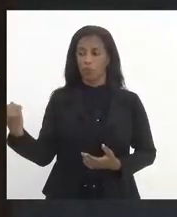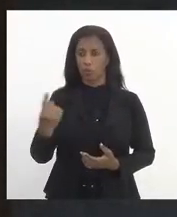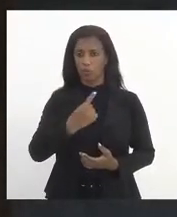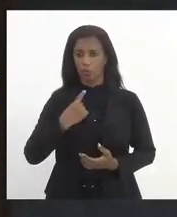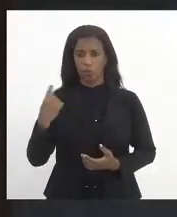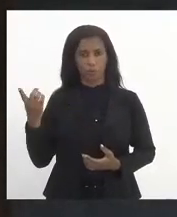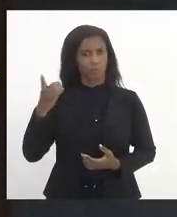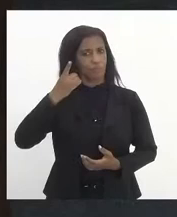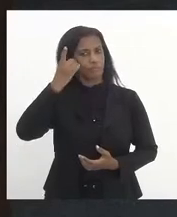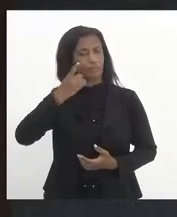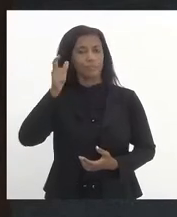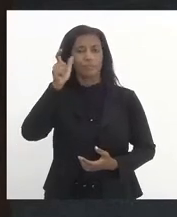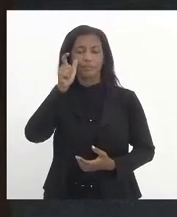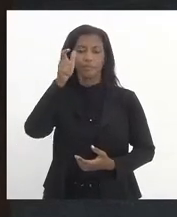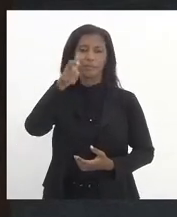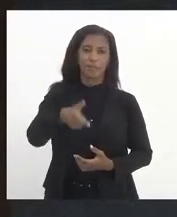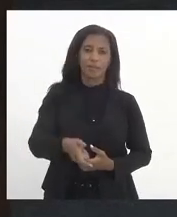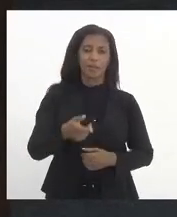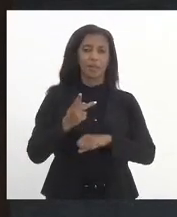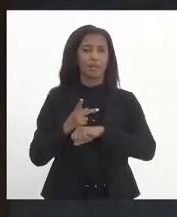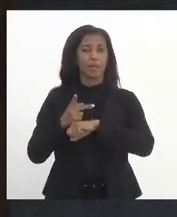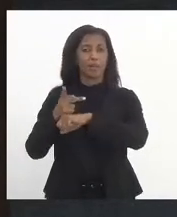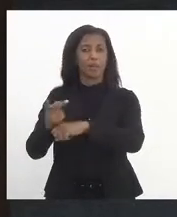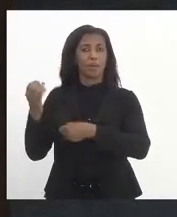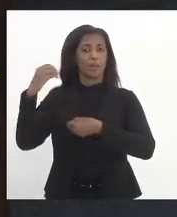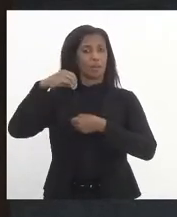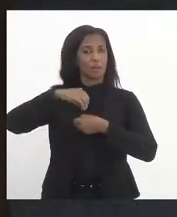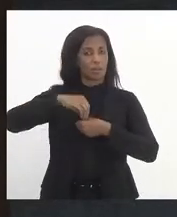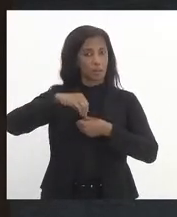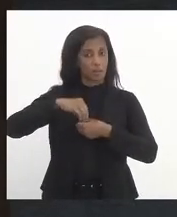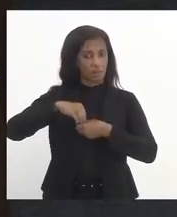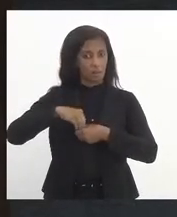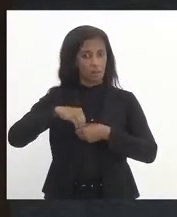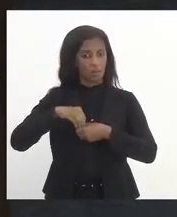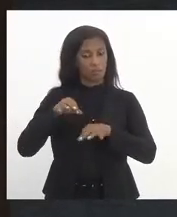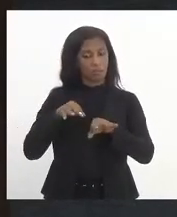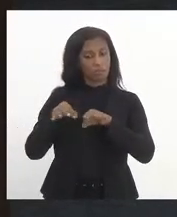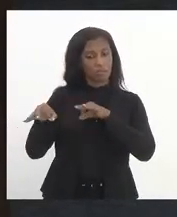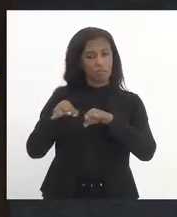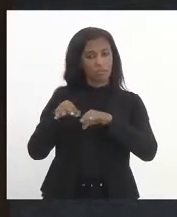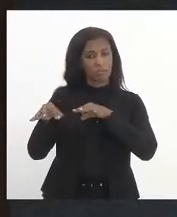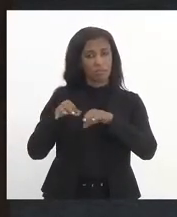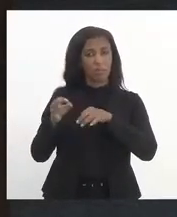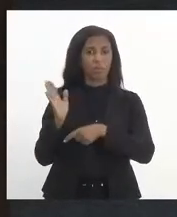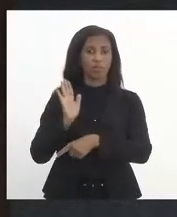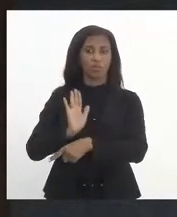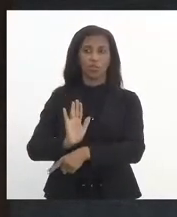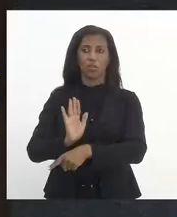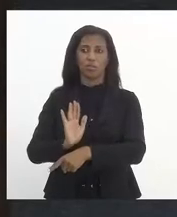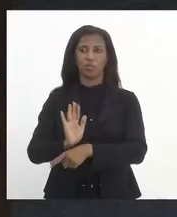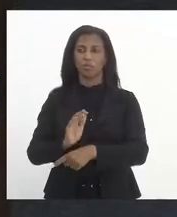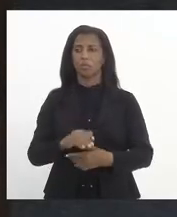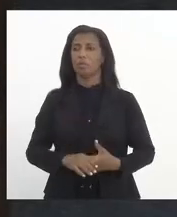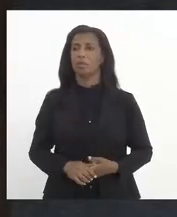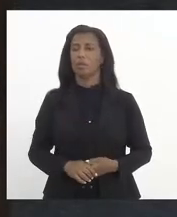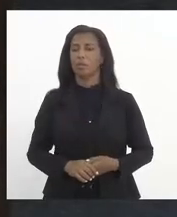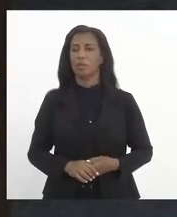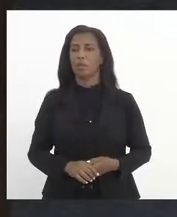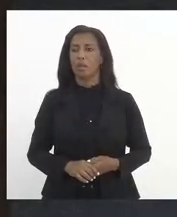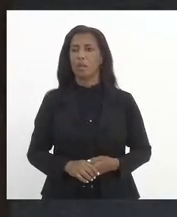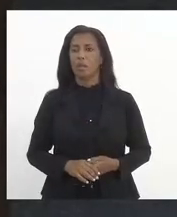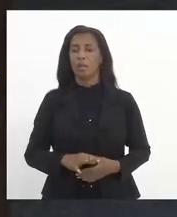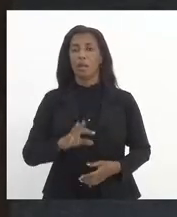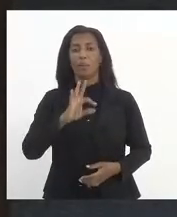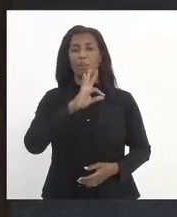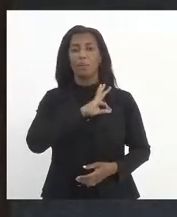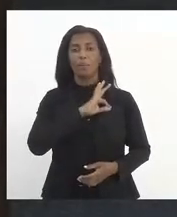esse interesse em buscar dentro da legalidade uma maneira de ajudar a nossa... honrada Polícia